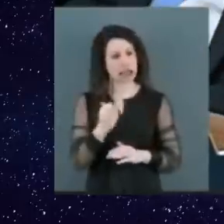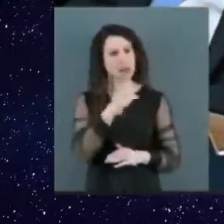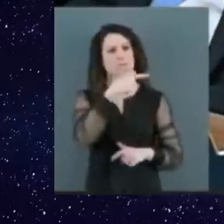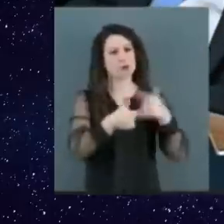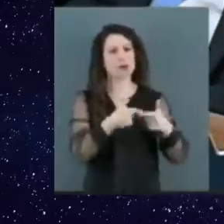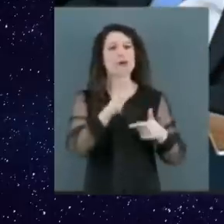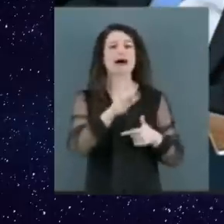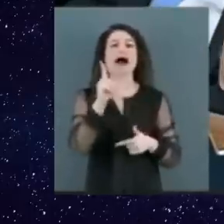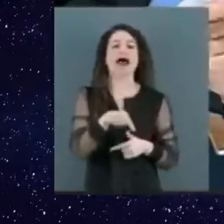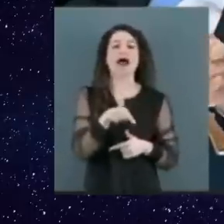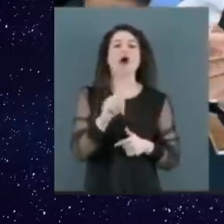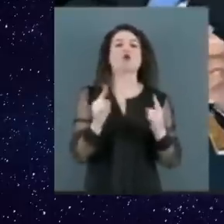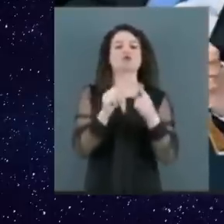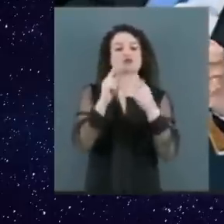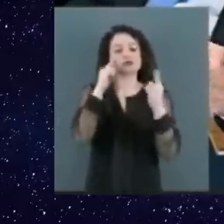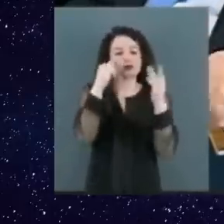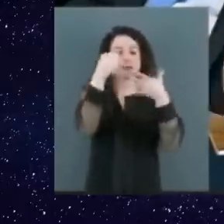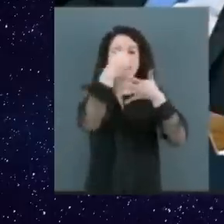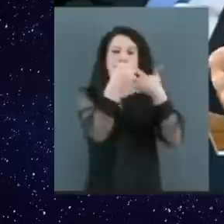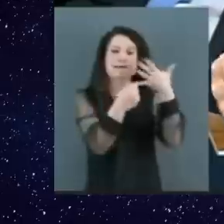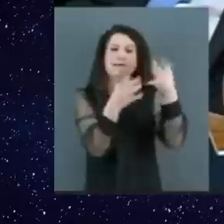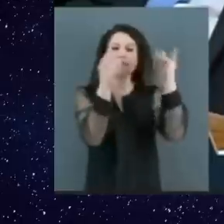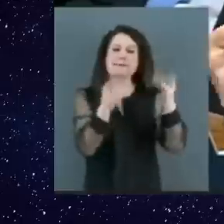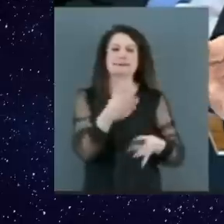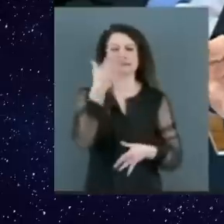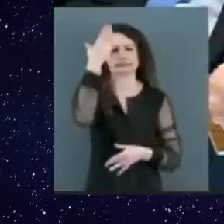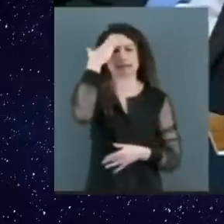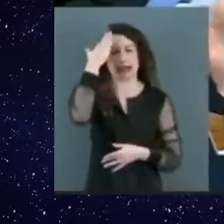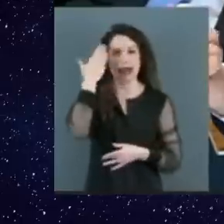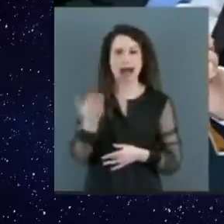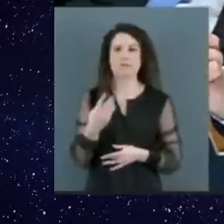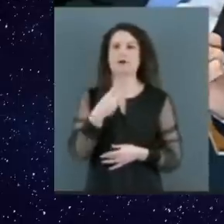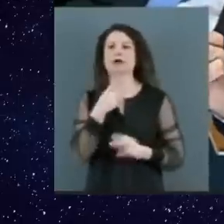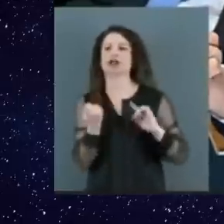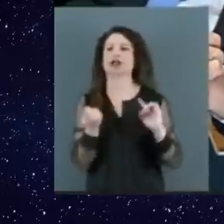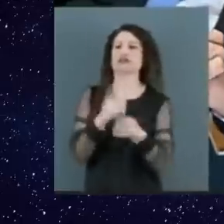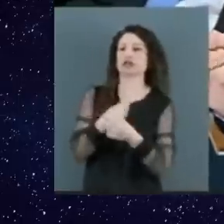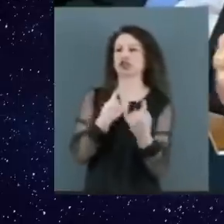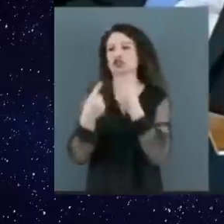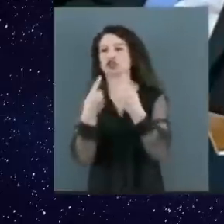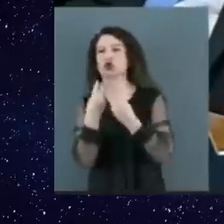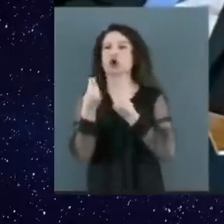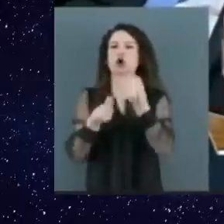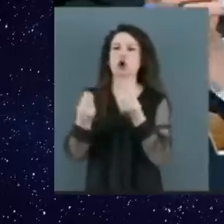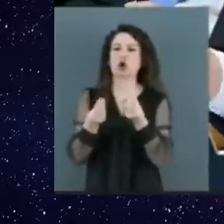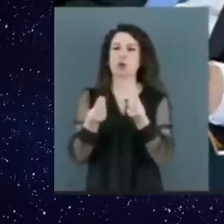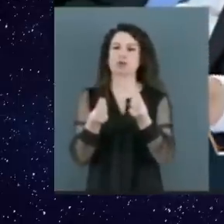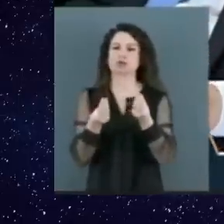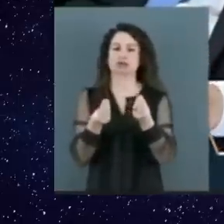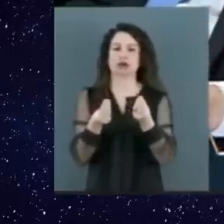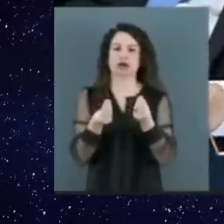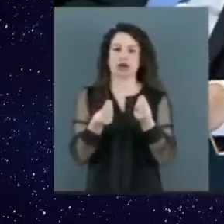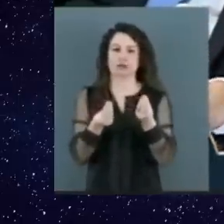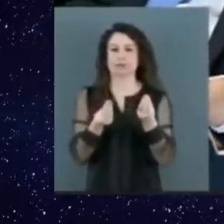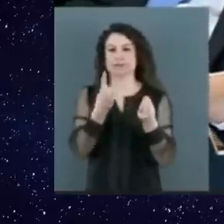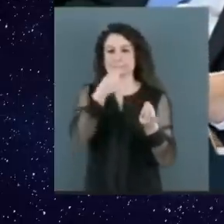pontual. E não pode, porque há uma discussão, divergências razoáveis em termos da regulação, ser transferido